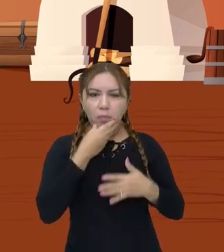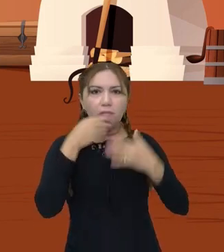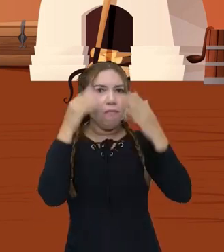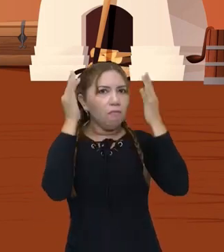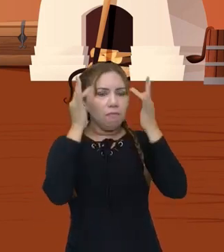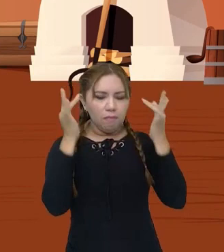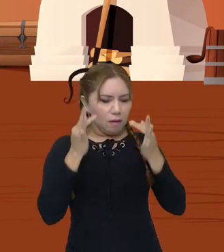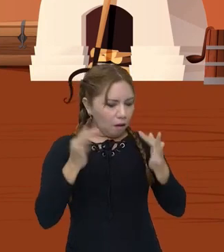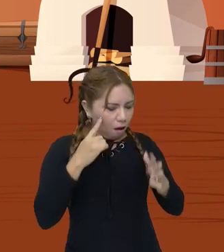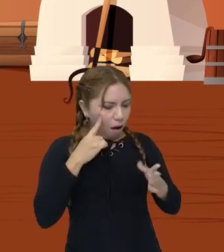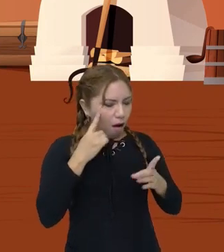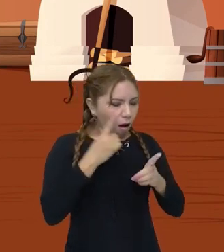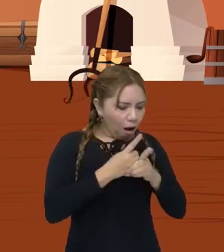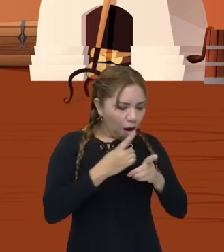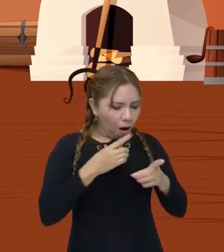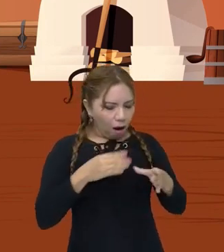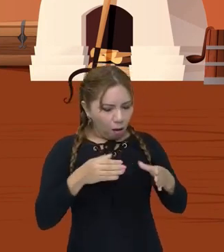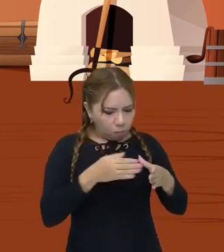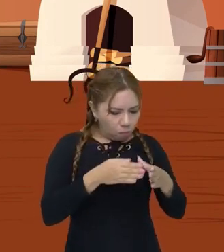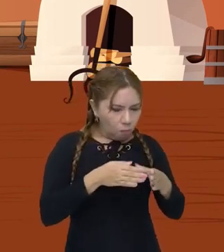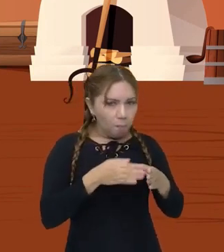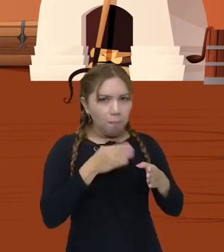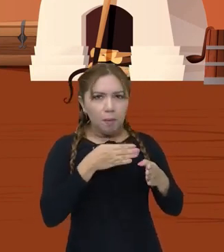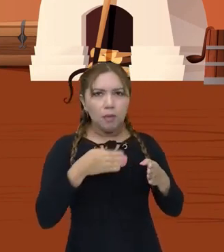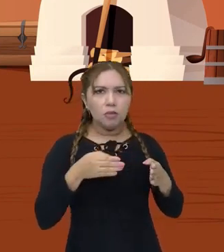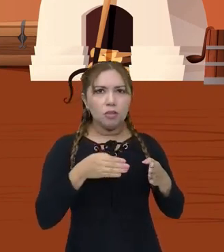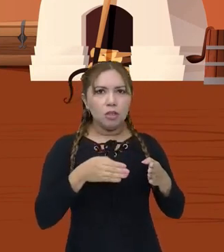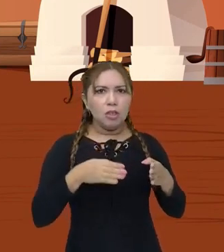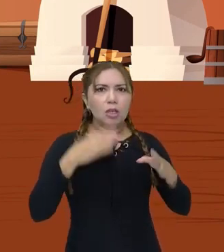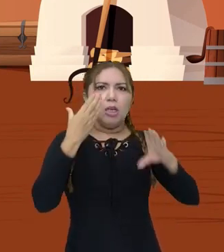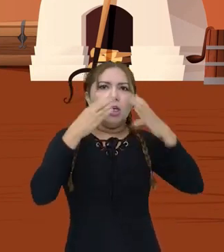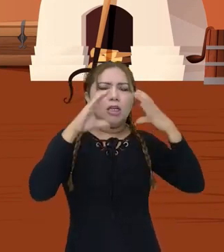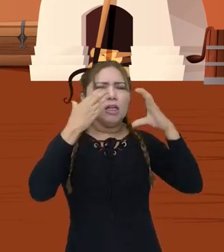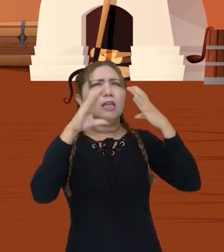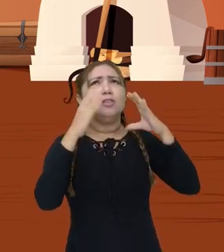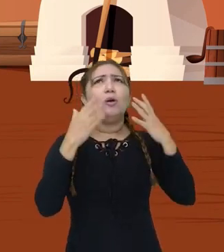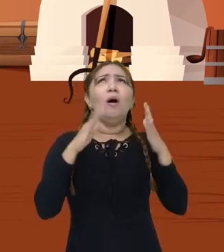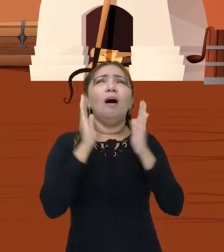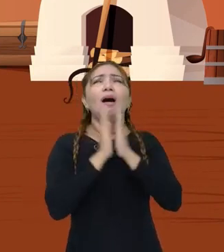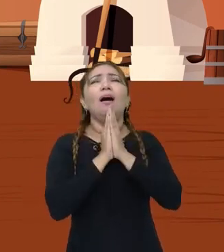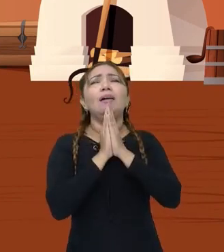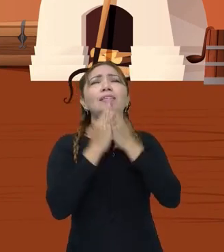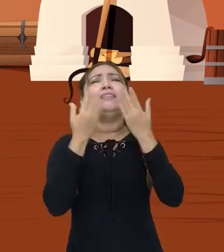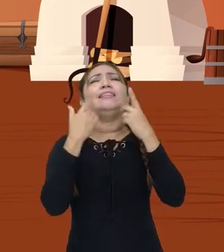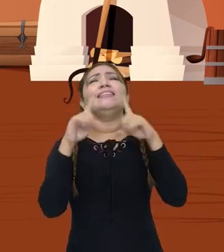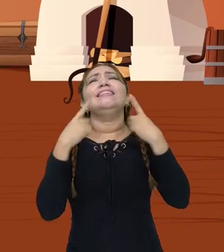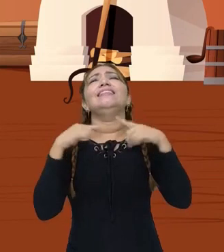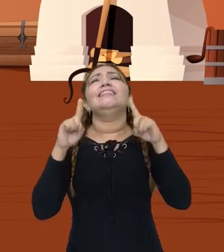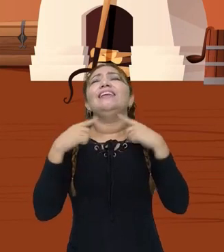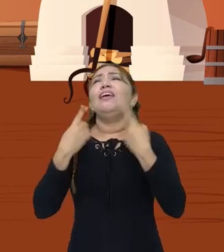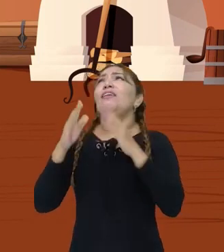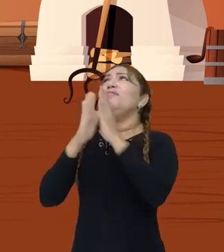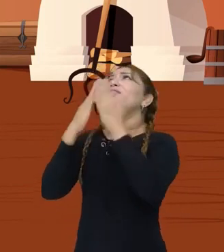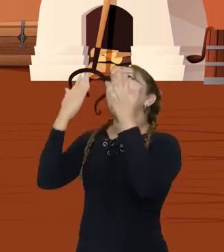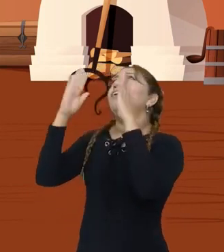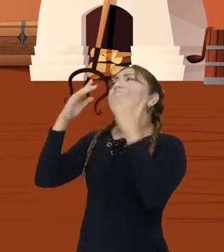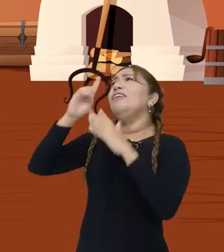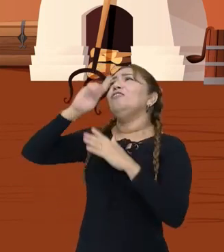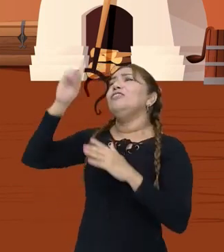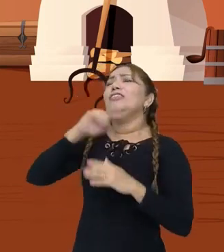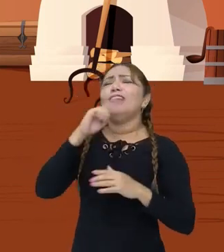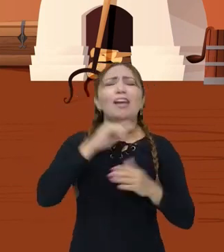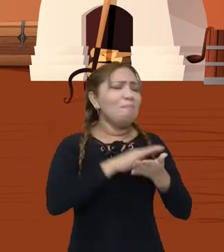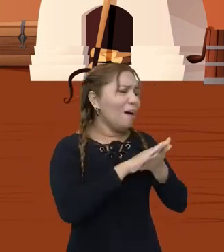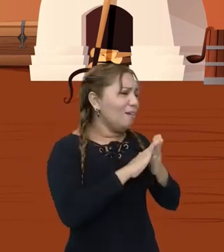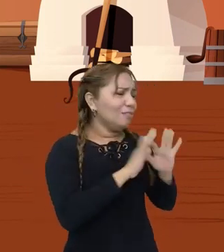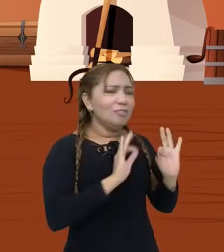ao encontrar o anel, ele começou a cantar sua música favorita. Viva Deus